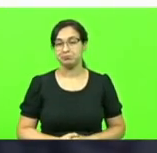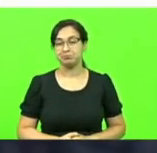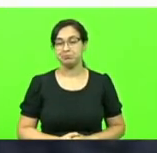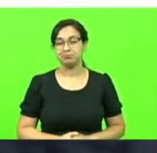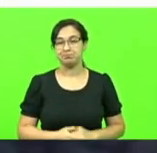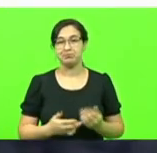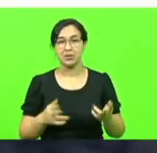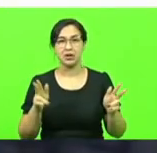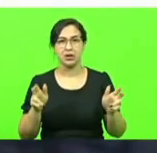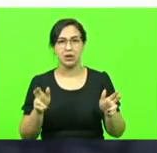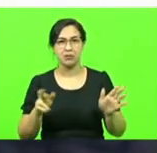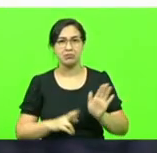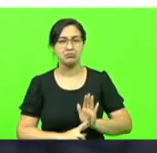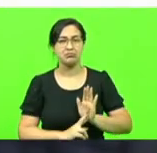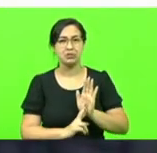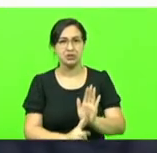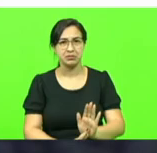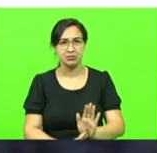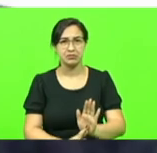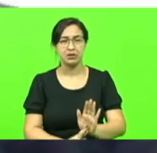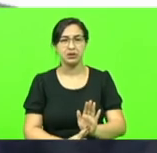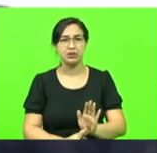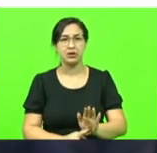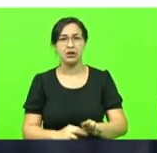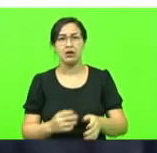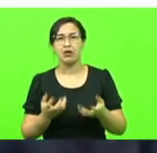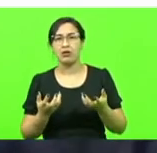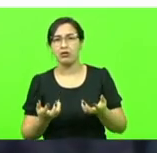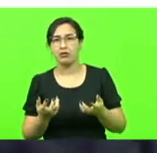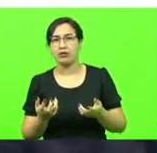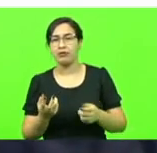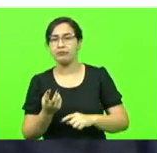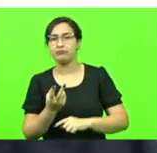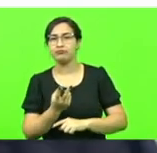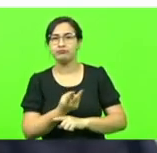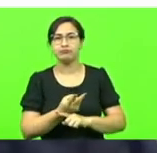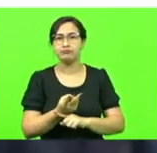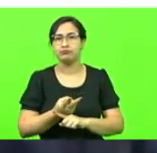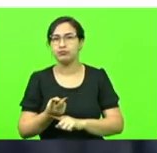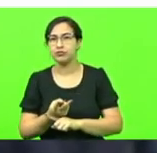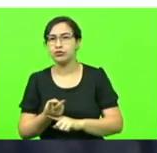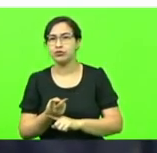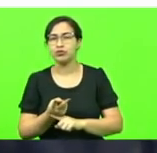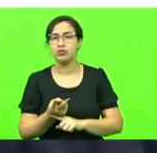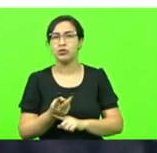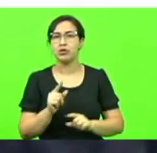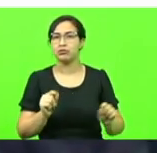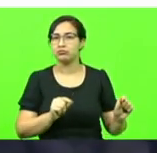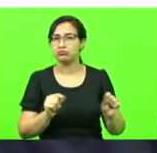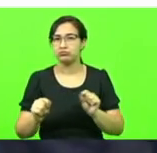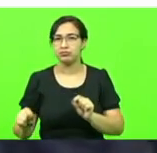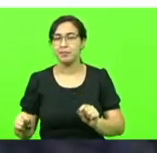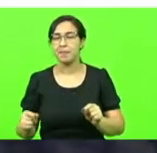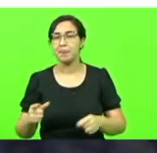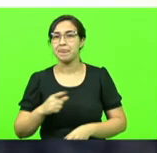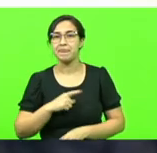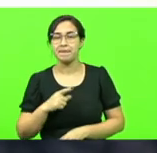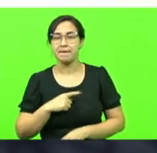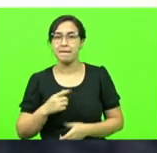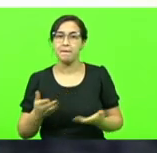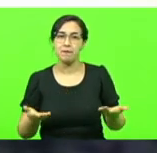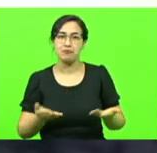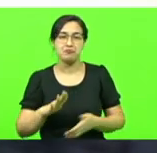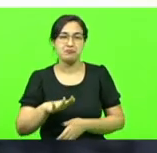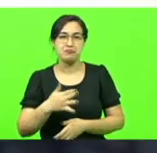da representação, a gente procurou fazer um levantamento. Então, nós temos hoje, no Estado de Santa